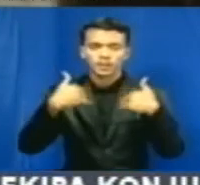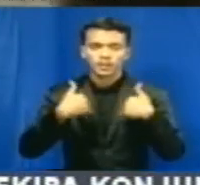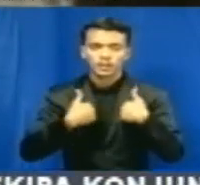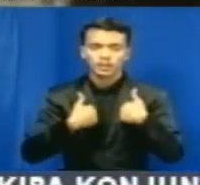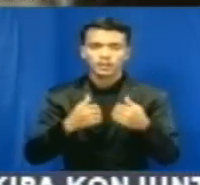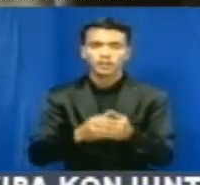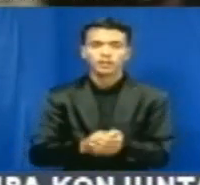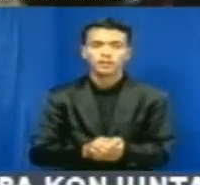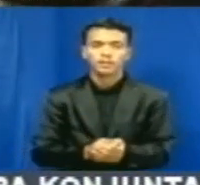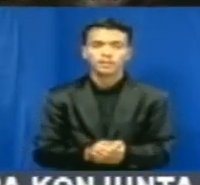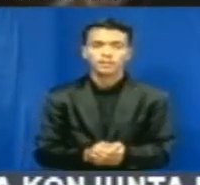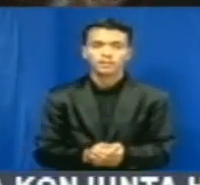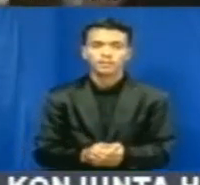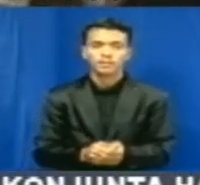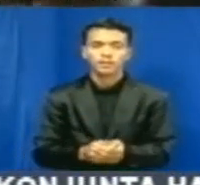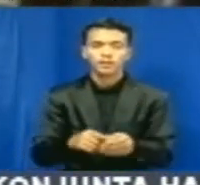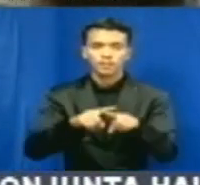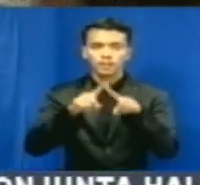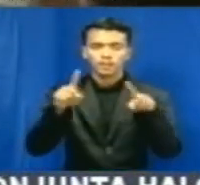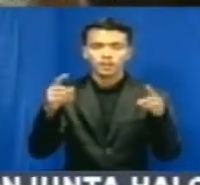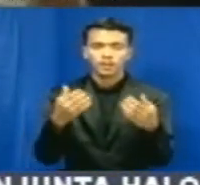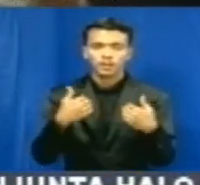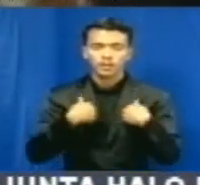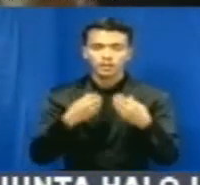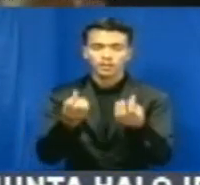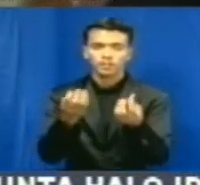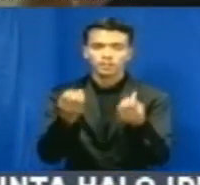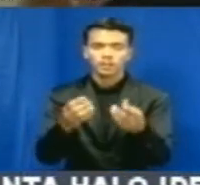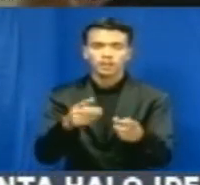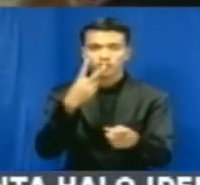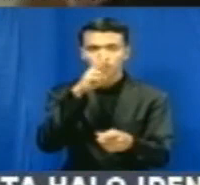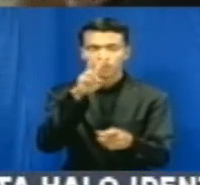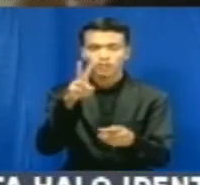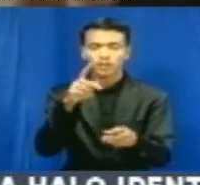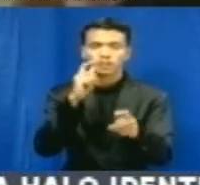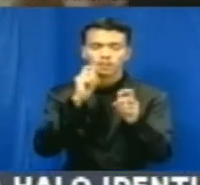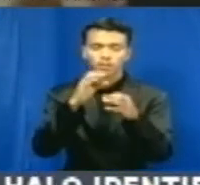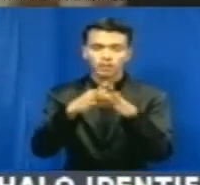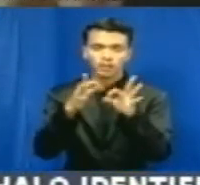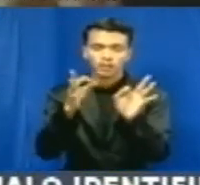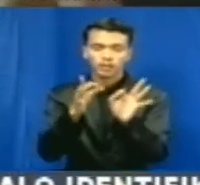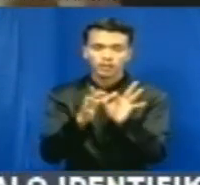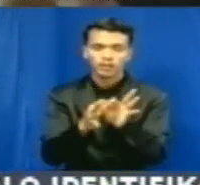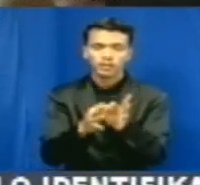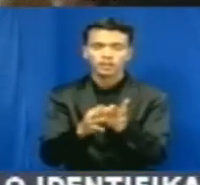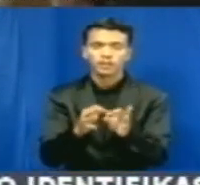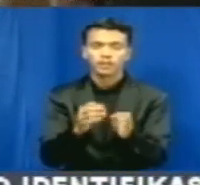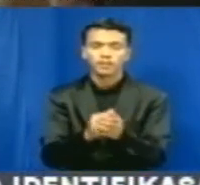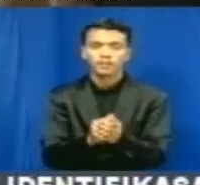INCT oferece. Mas se é boa de barra e está atenta para no fim e também lhe radia, para melhorar boa de